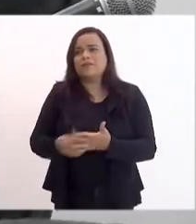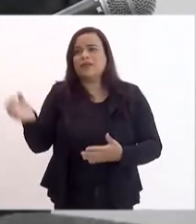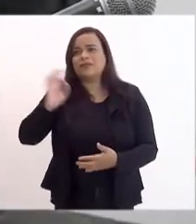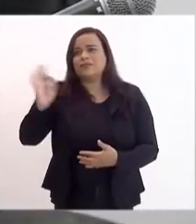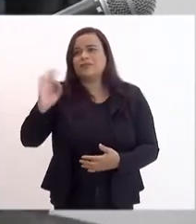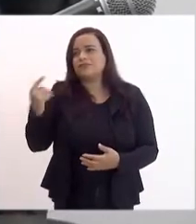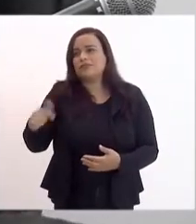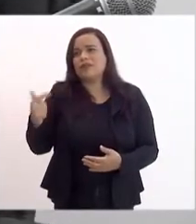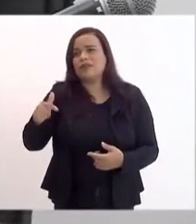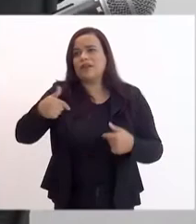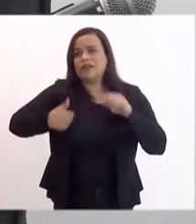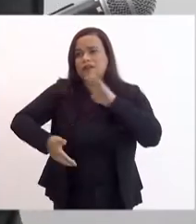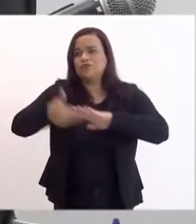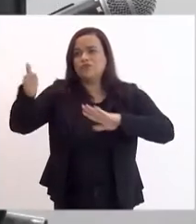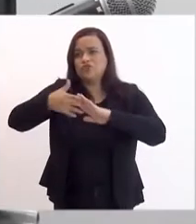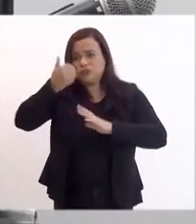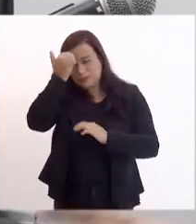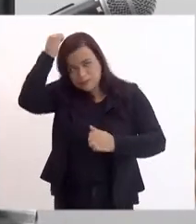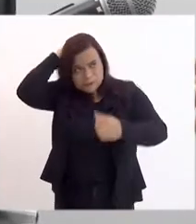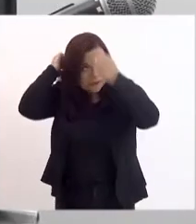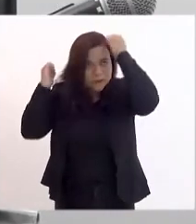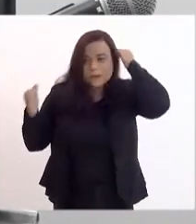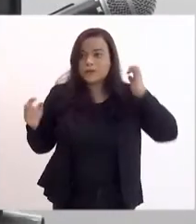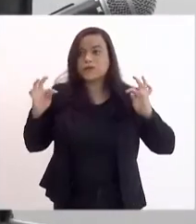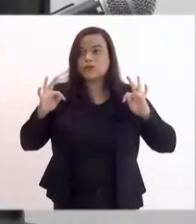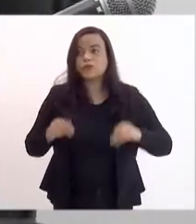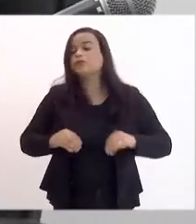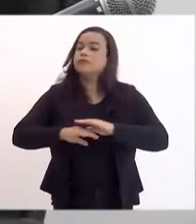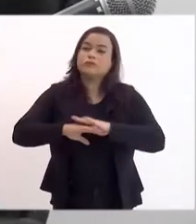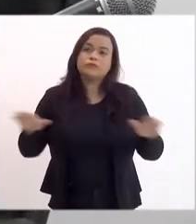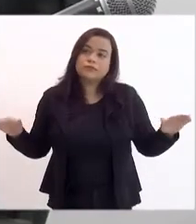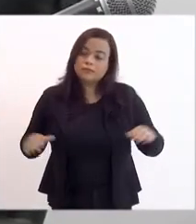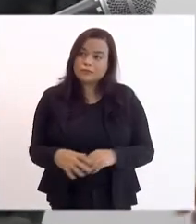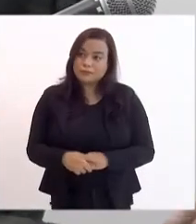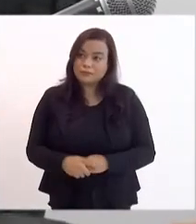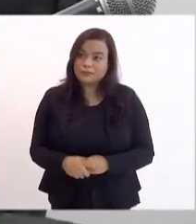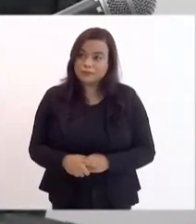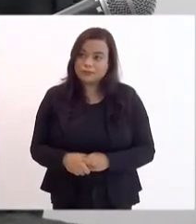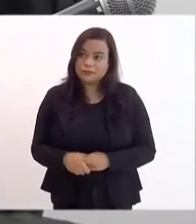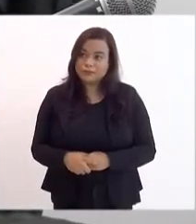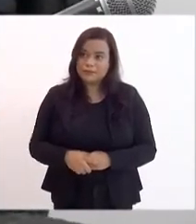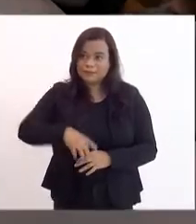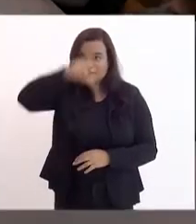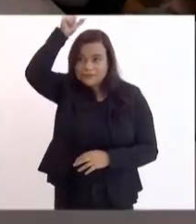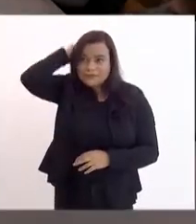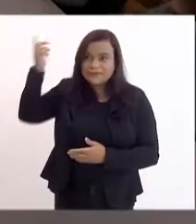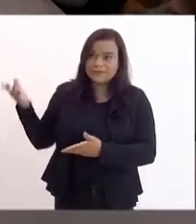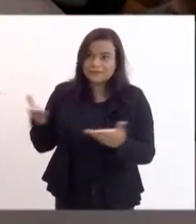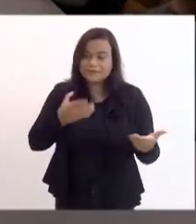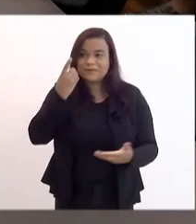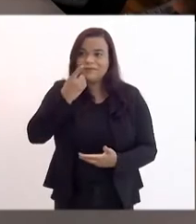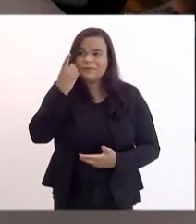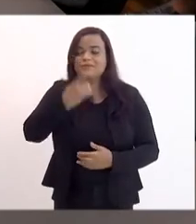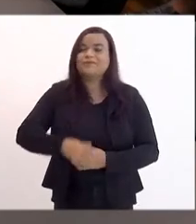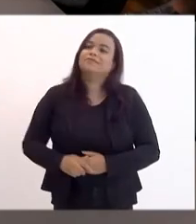Eu mesmo tiro todos eles, quando preciso. Faz o que bem. Resta, eu mesmo tiro. Deputado Luiz Paulo, com a palavra.